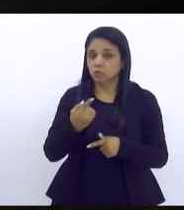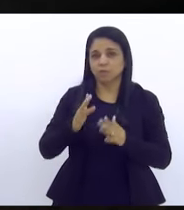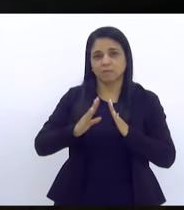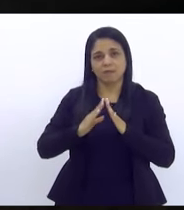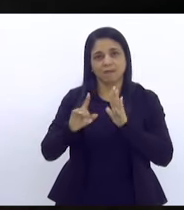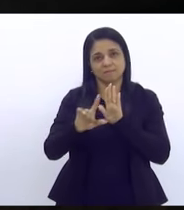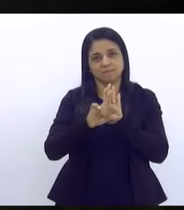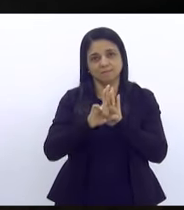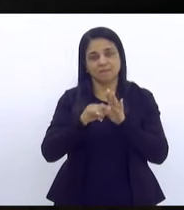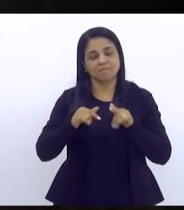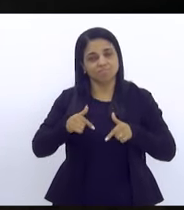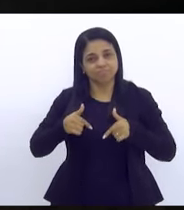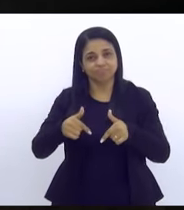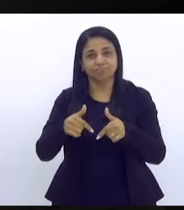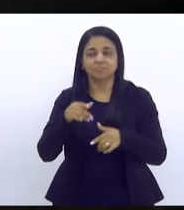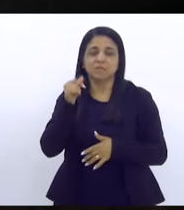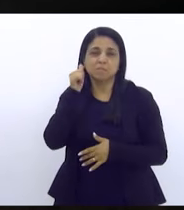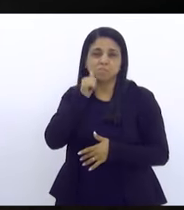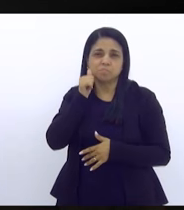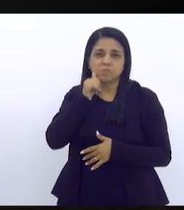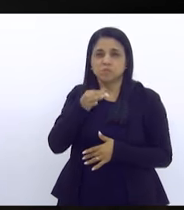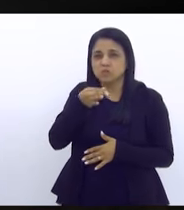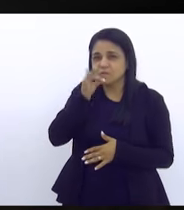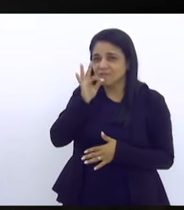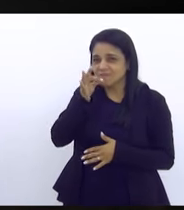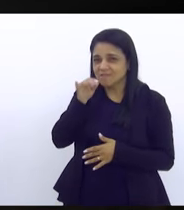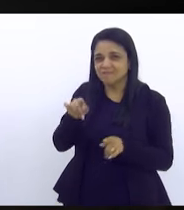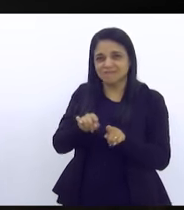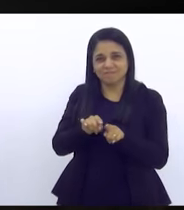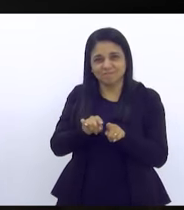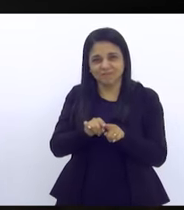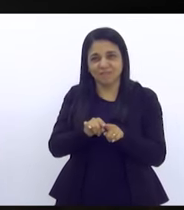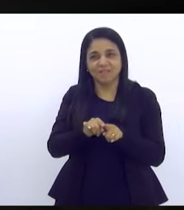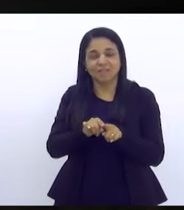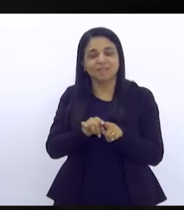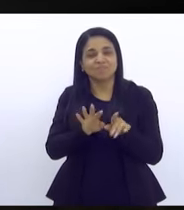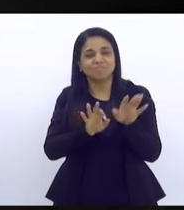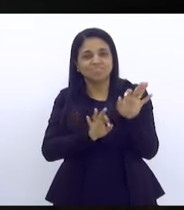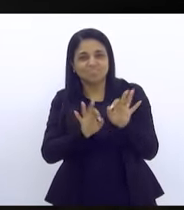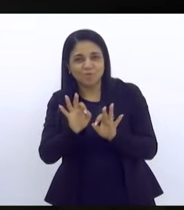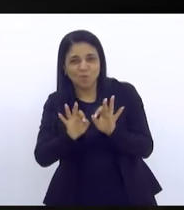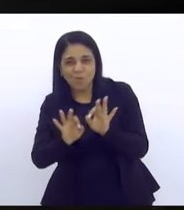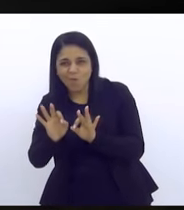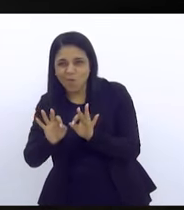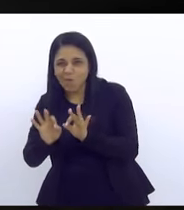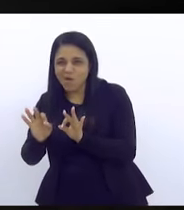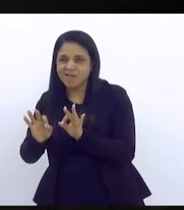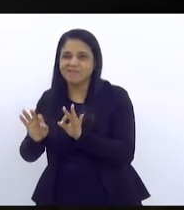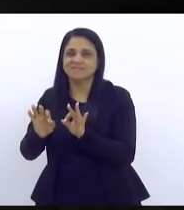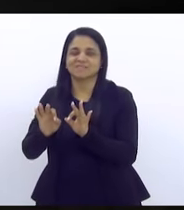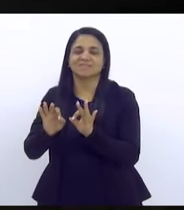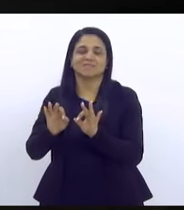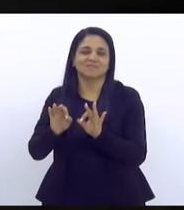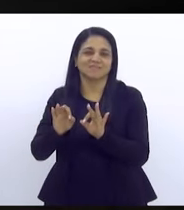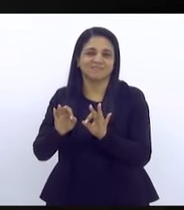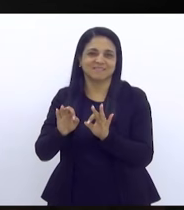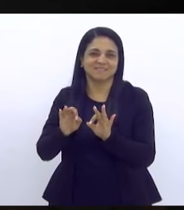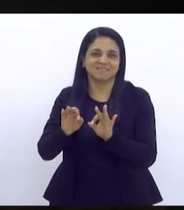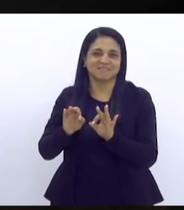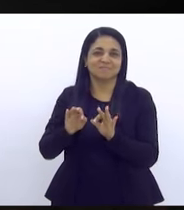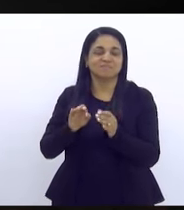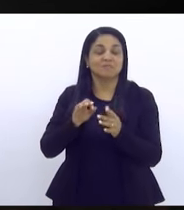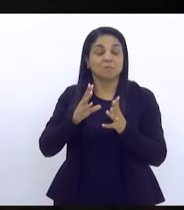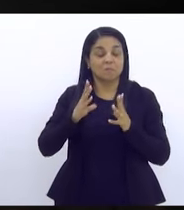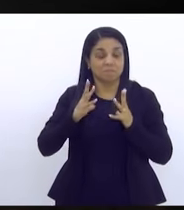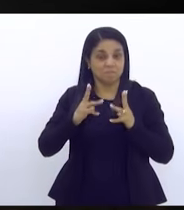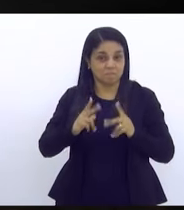funcionamento, a menina do cafezinho, né? A gente tem todo uns atores envolvidos, pessoal da limpeza,